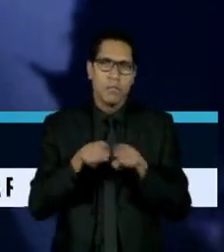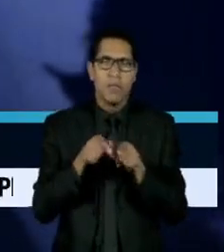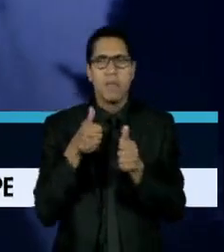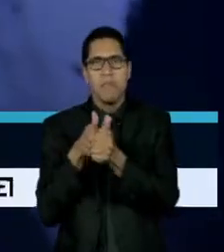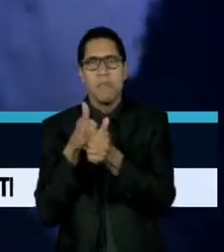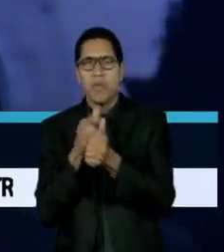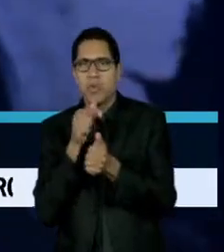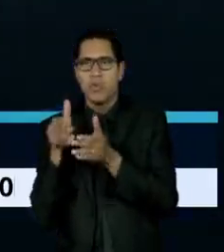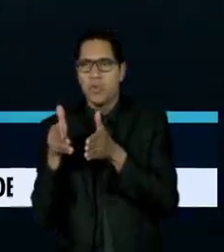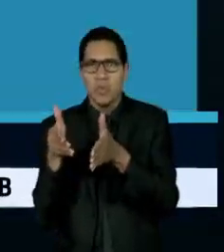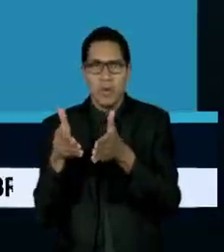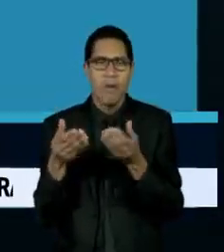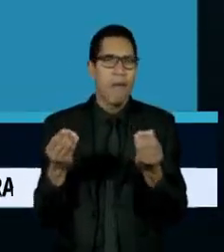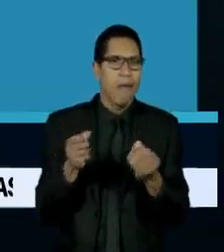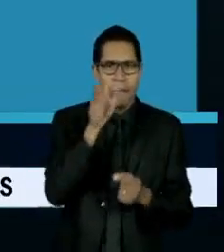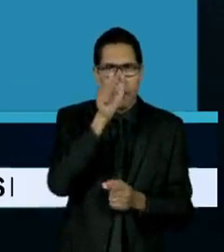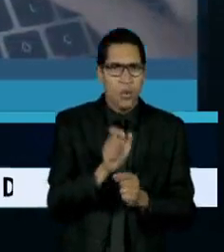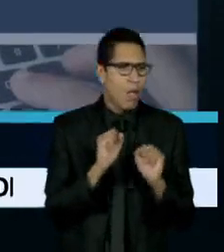vida de seus defensores.